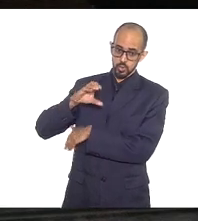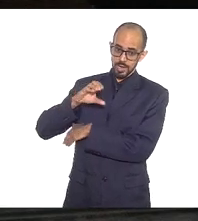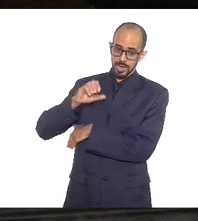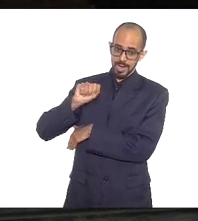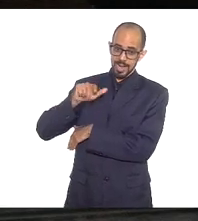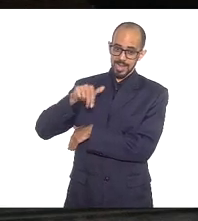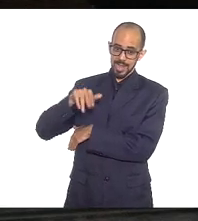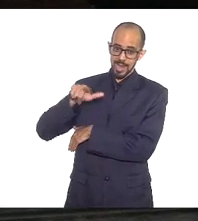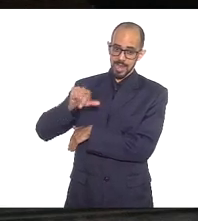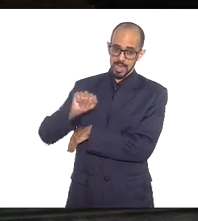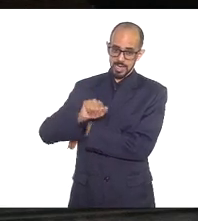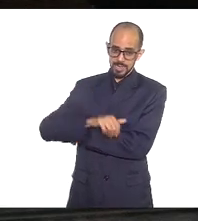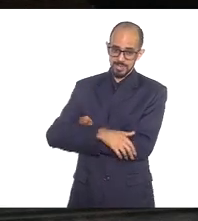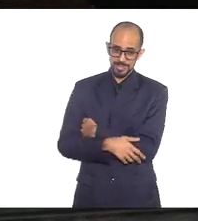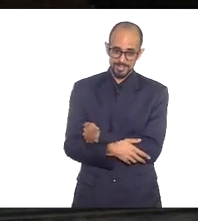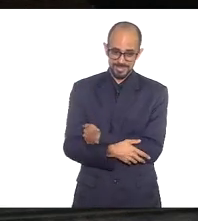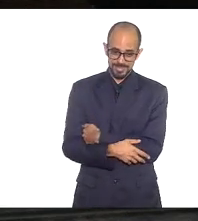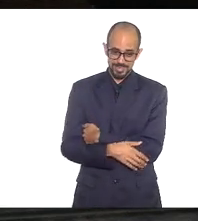Márcio Pacheco?